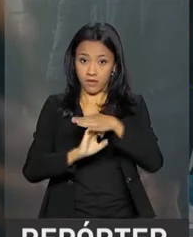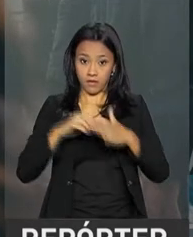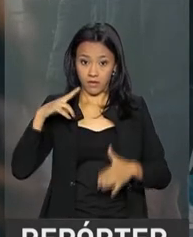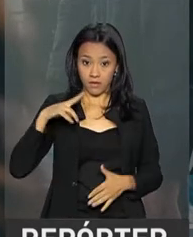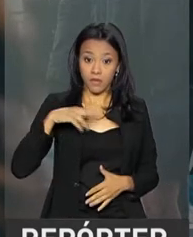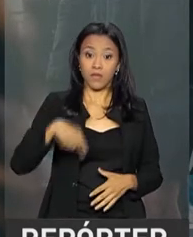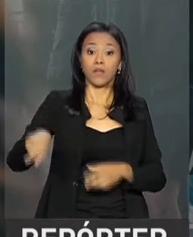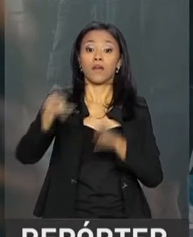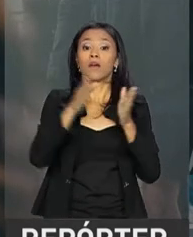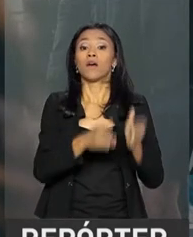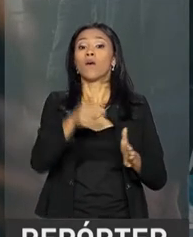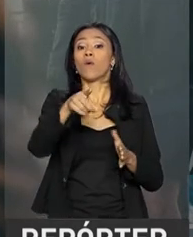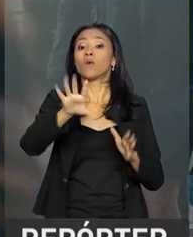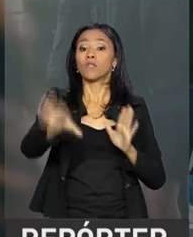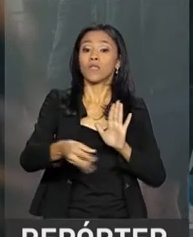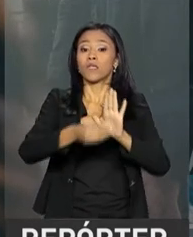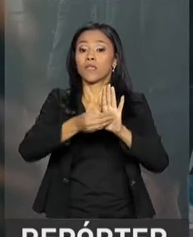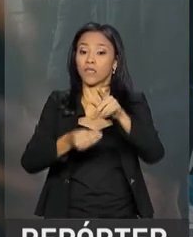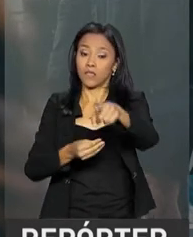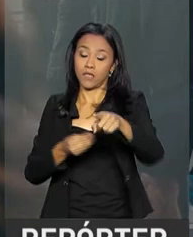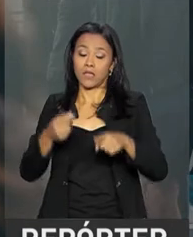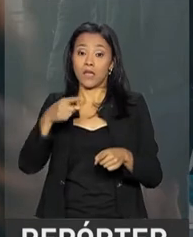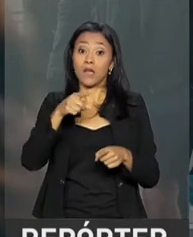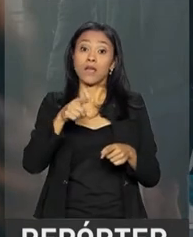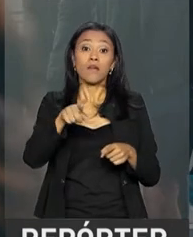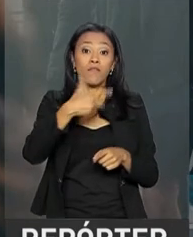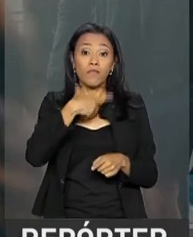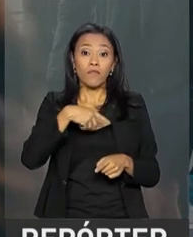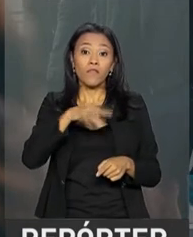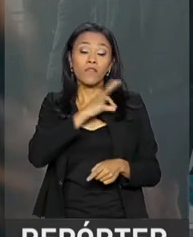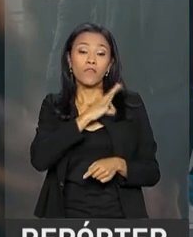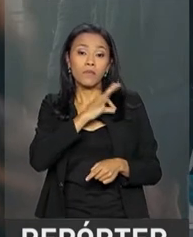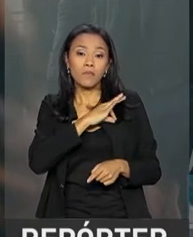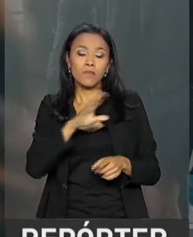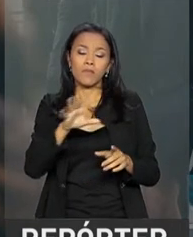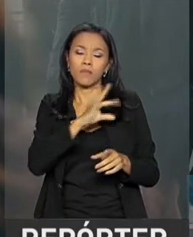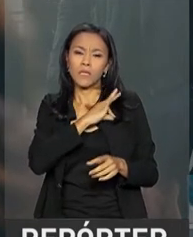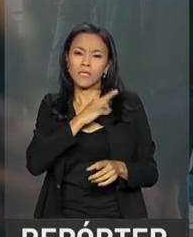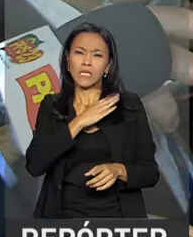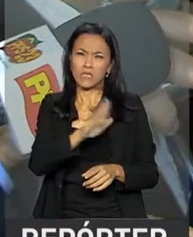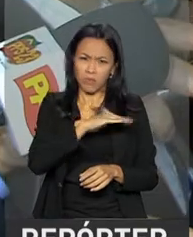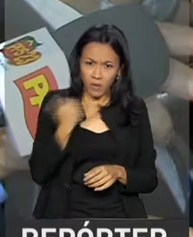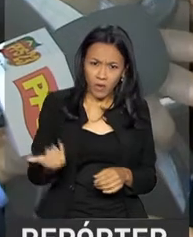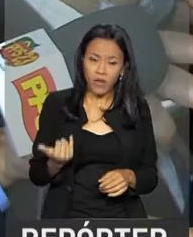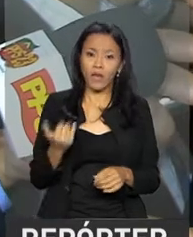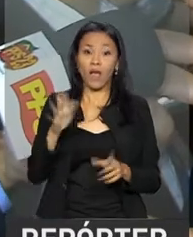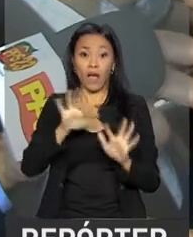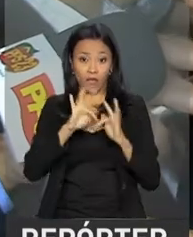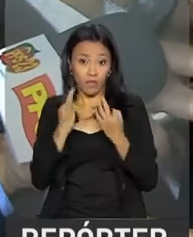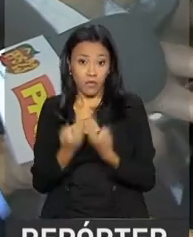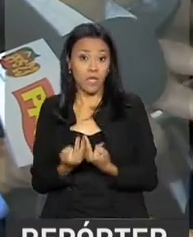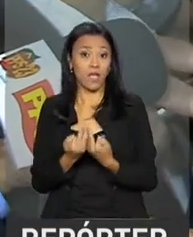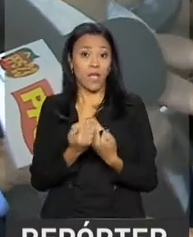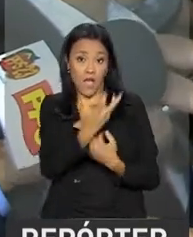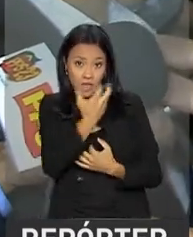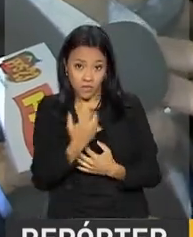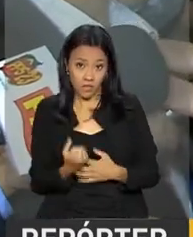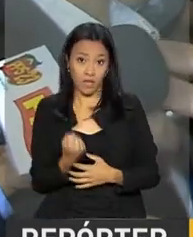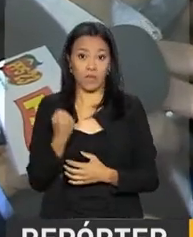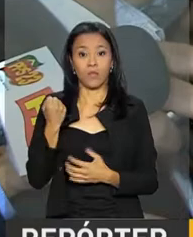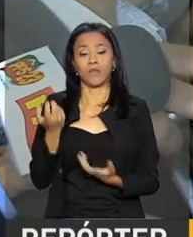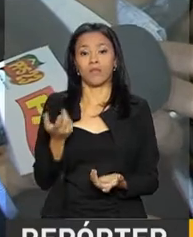no texto a concessão de pensão integral para familiares de policiais mortos em combate porque essa diferença